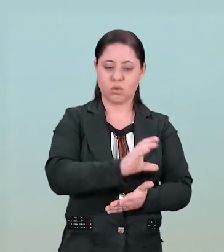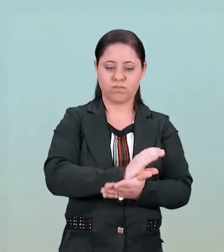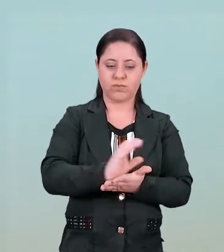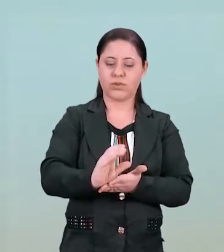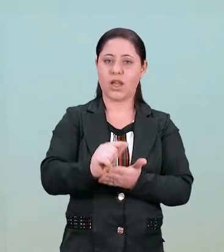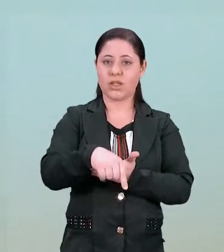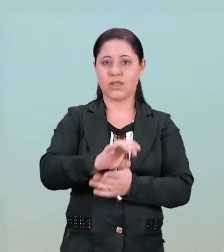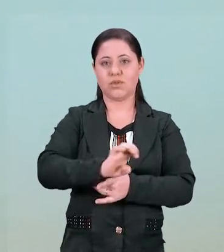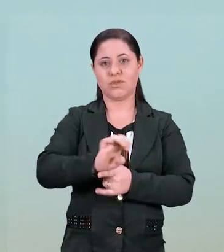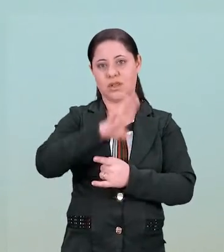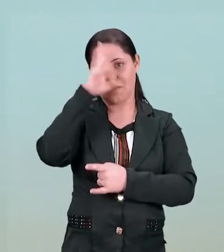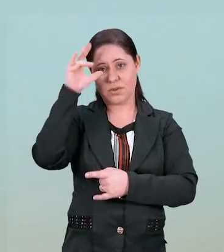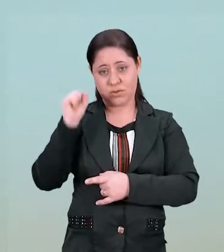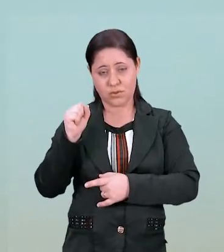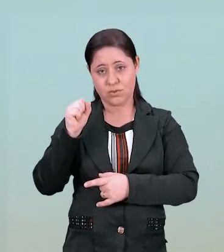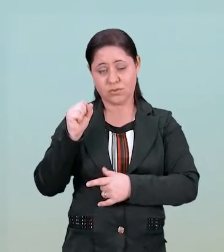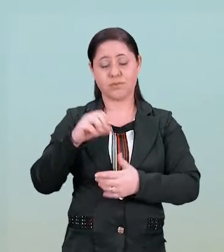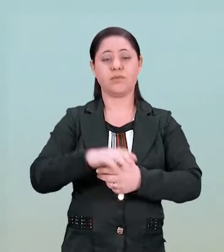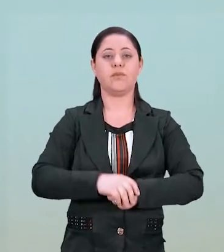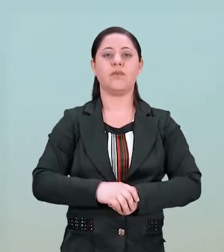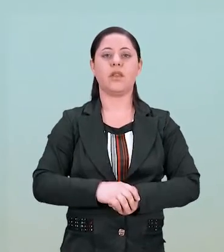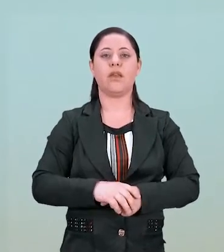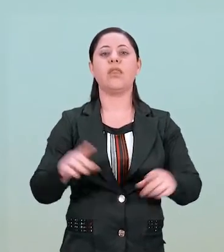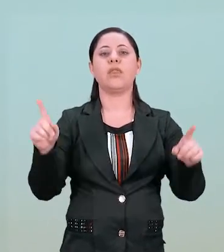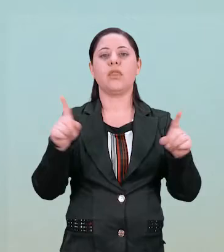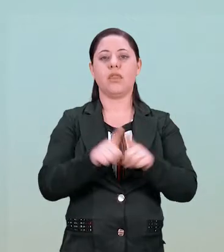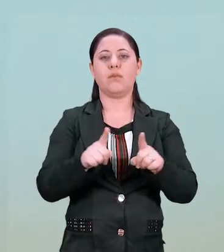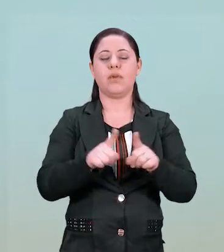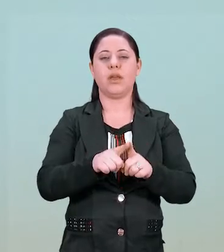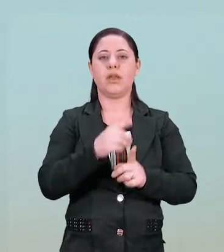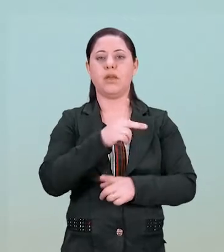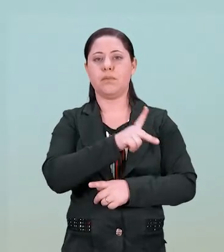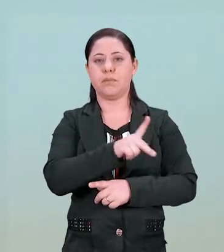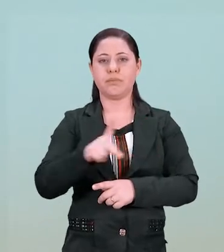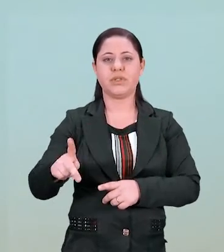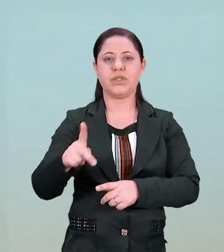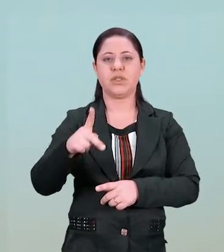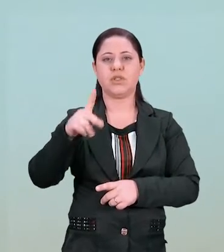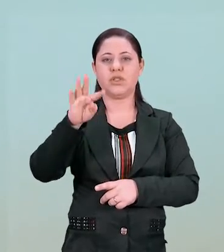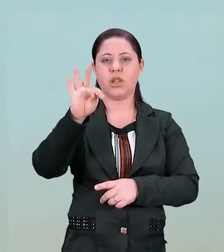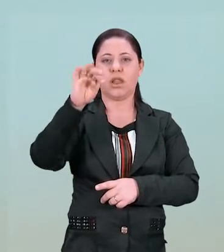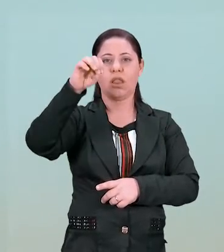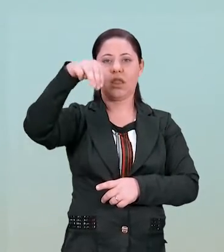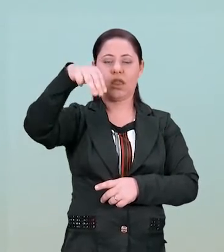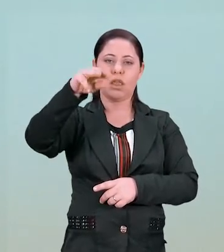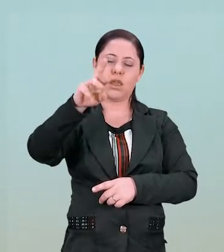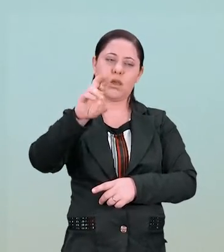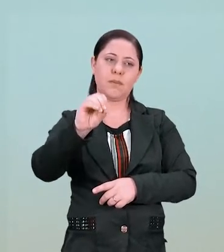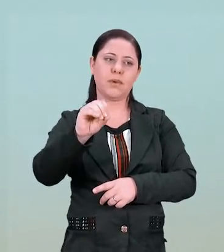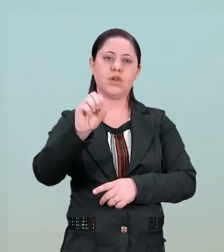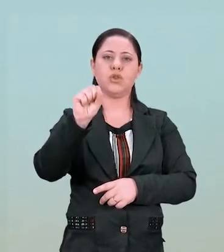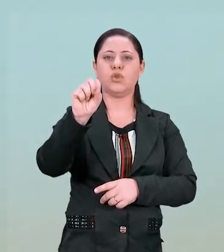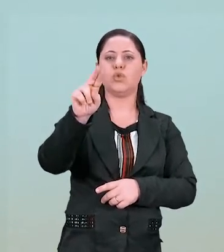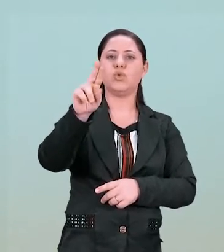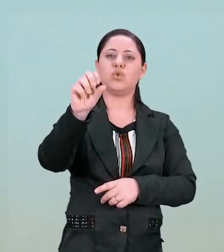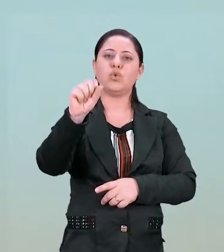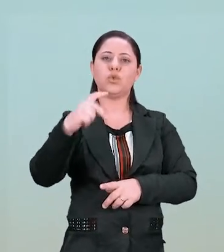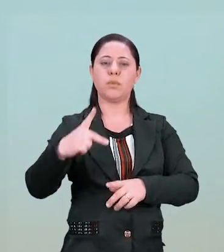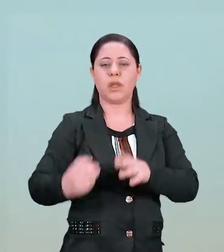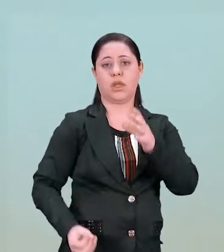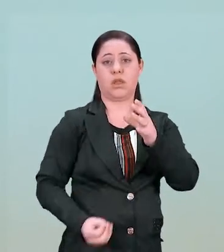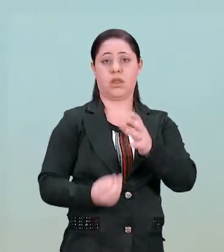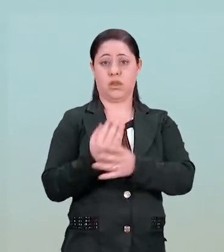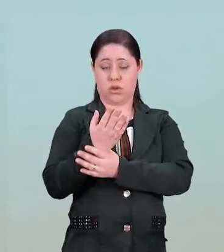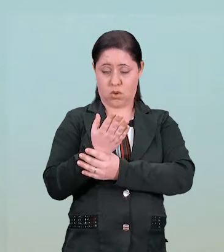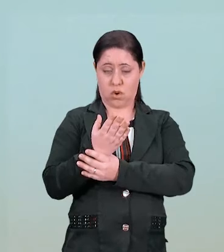ainda no governo Temer, quando se construiu o SUSP, buscou-se recursos da fonte das loterias. E